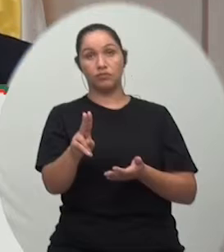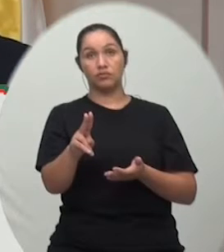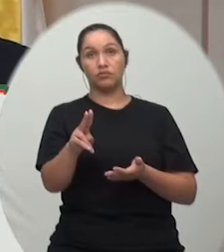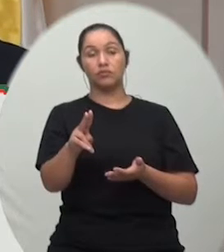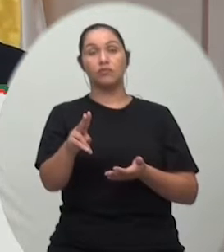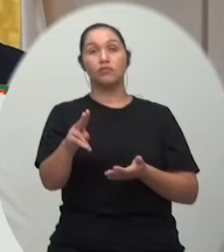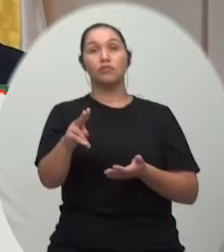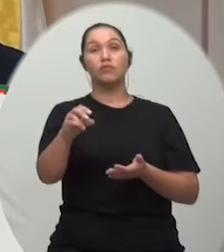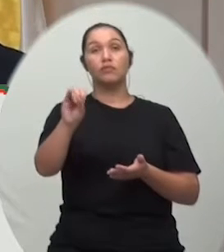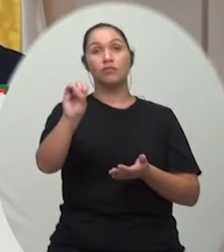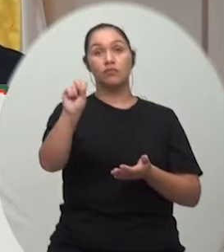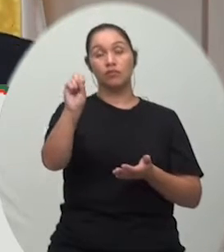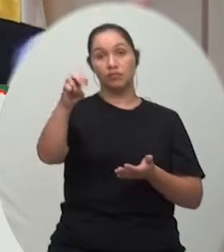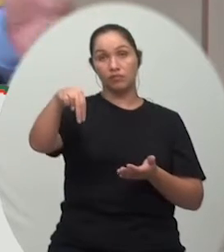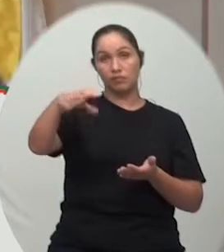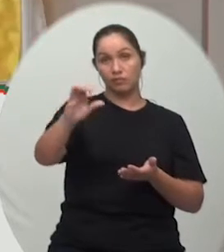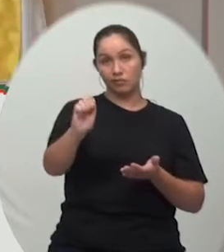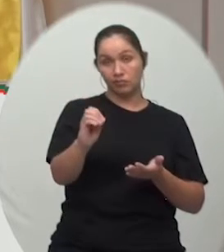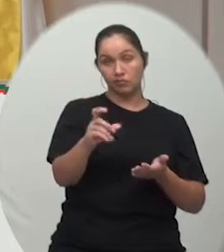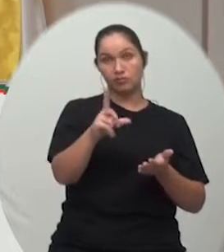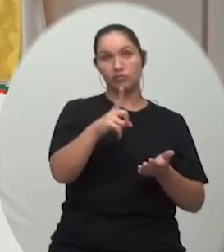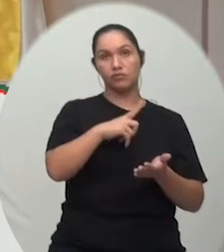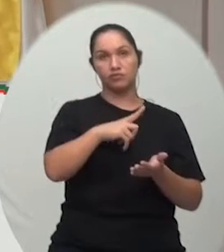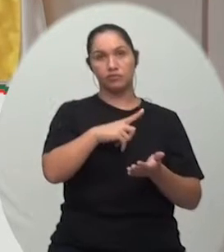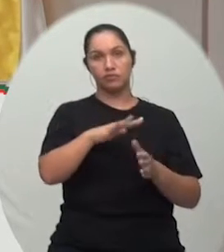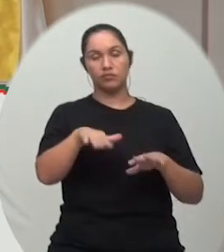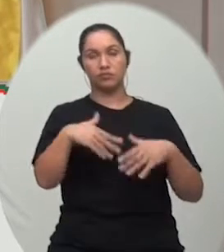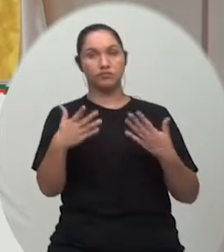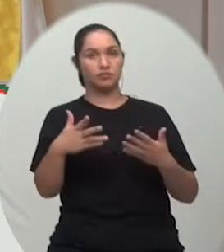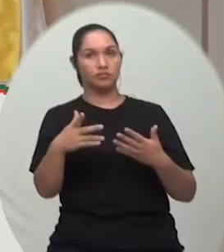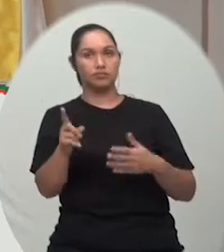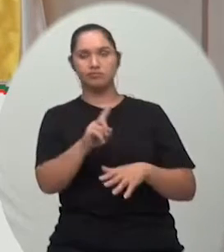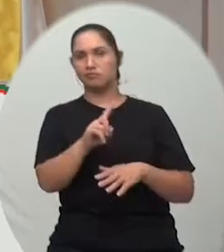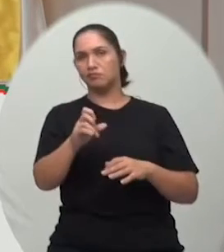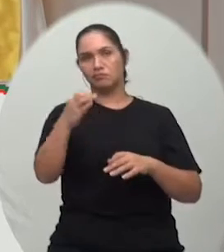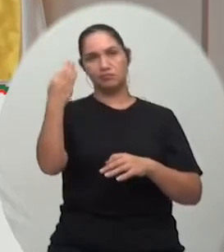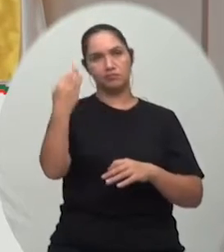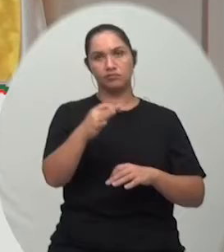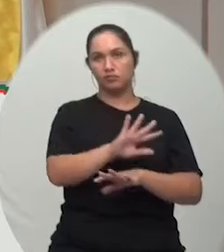previsto na lei da isenção do IPTU.